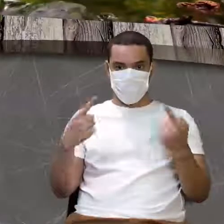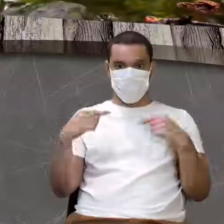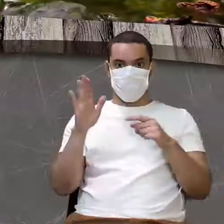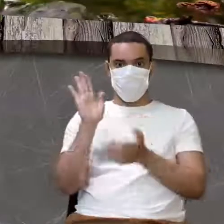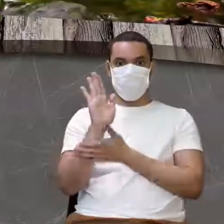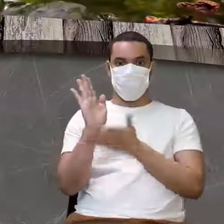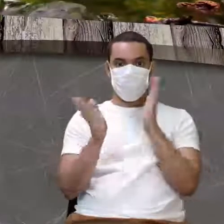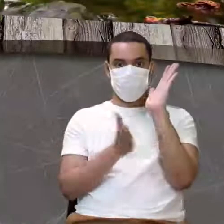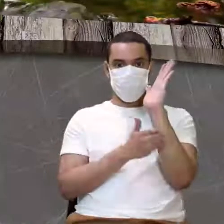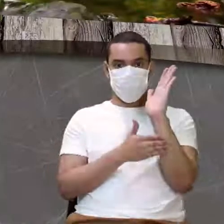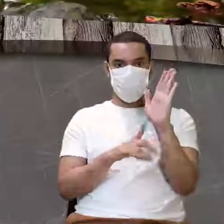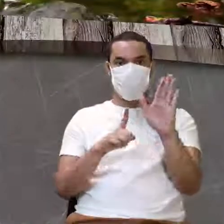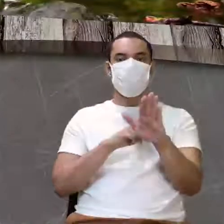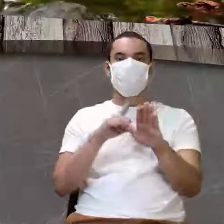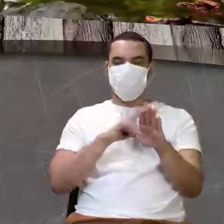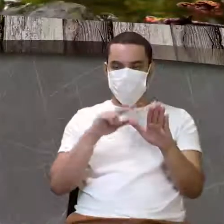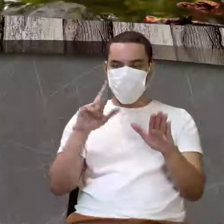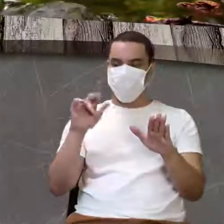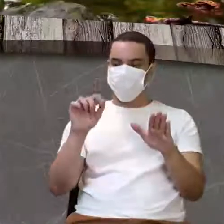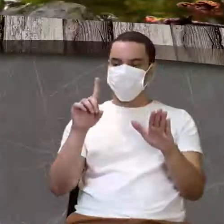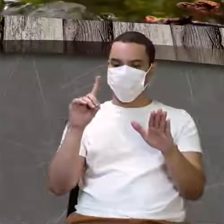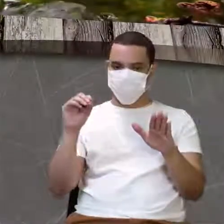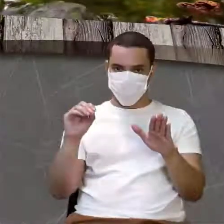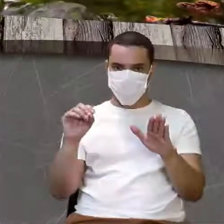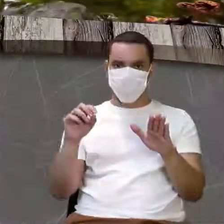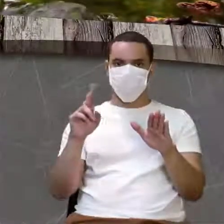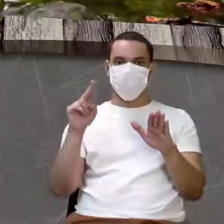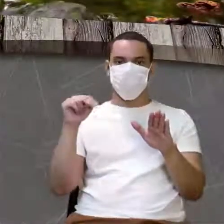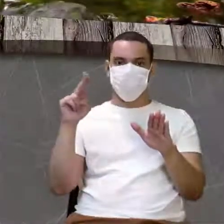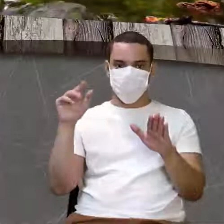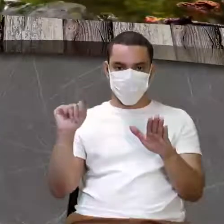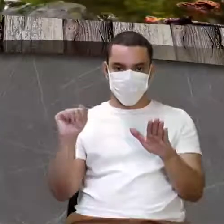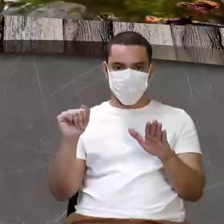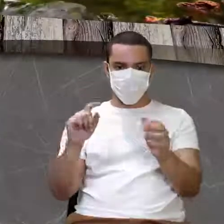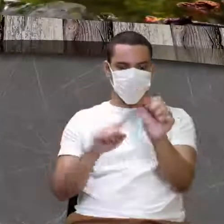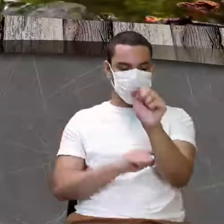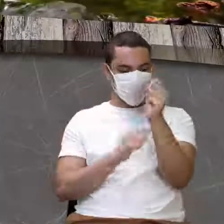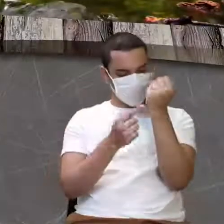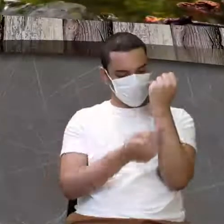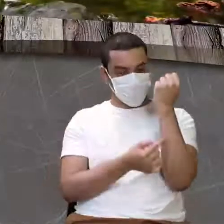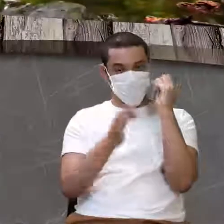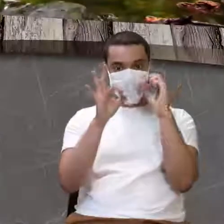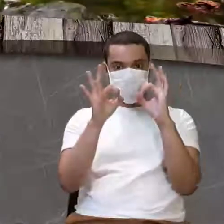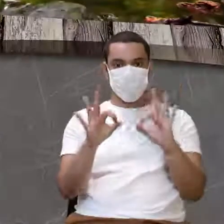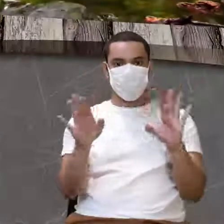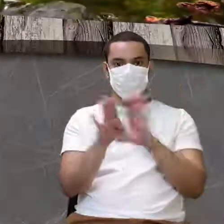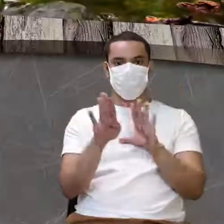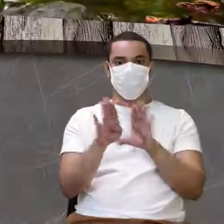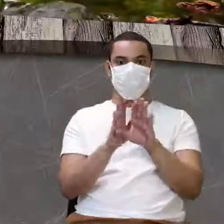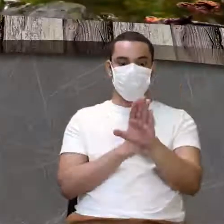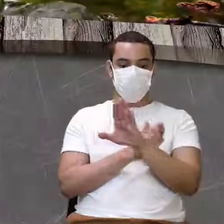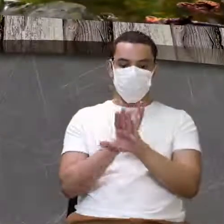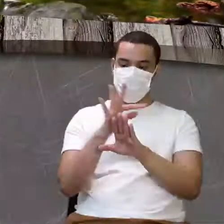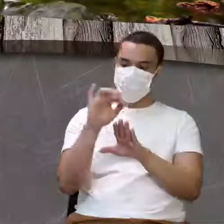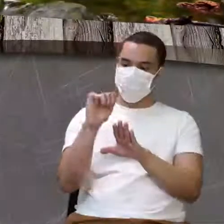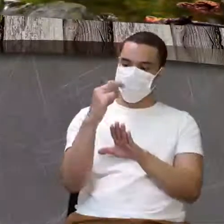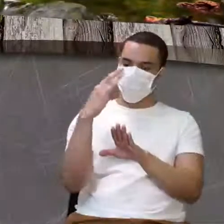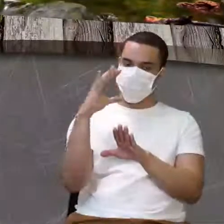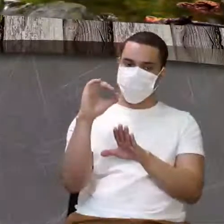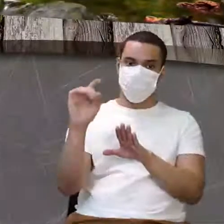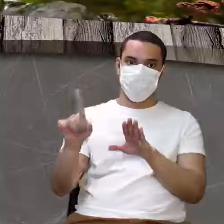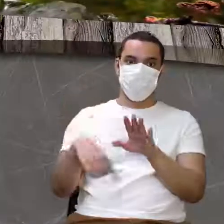você também tem o rádio, você tem a una, o rádio, você tem agora o tarso e você vai ter